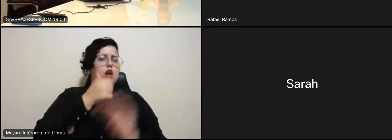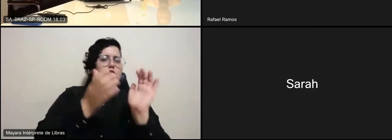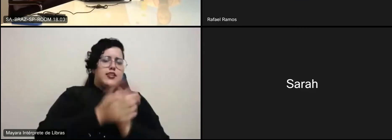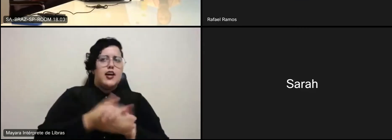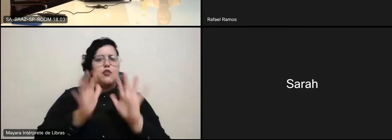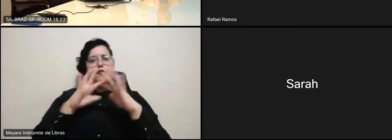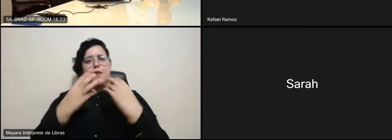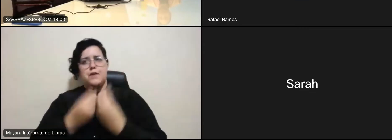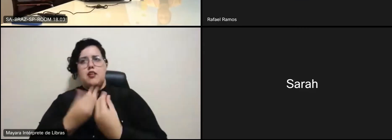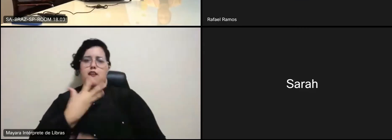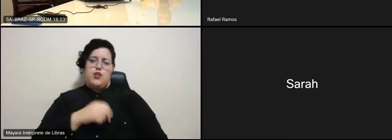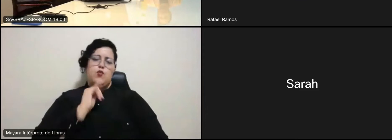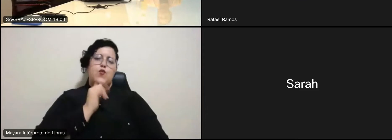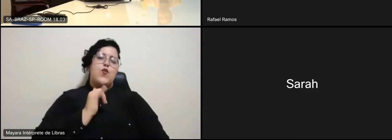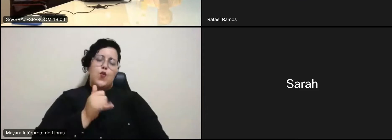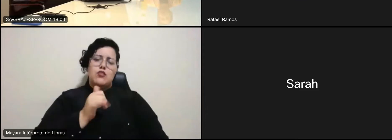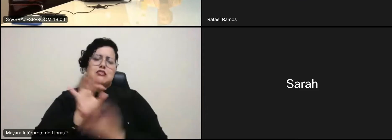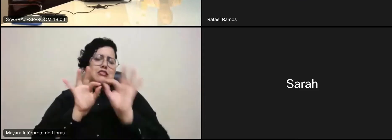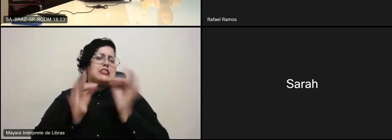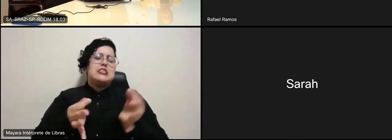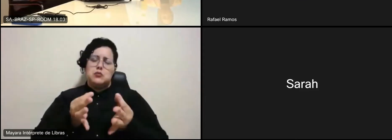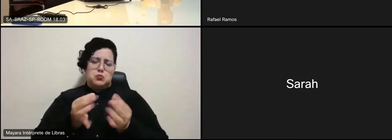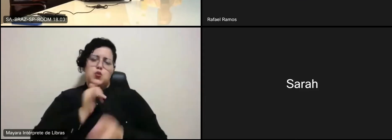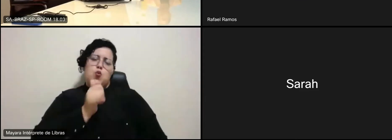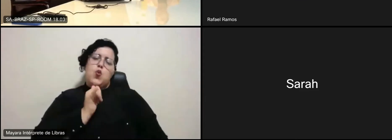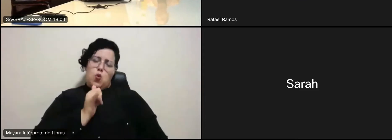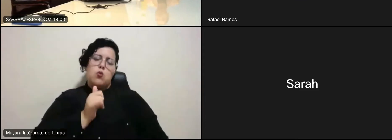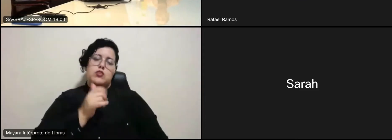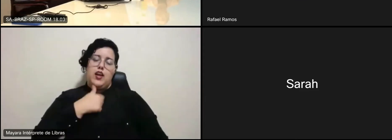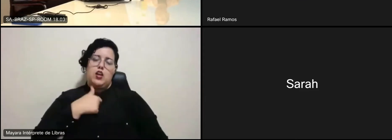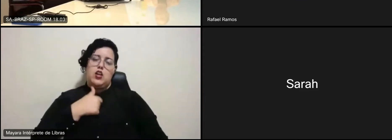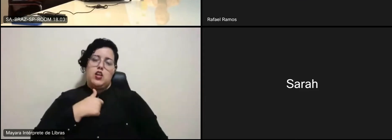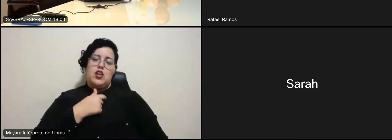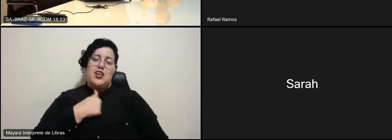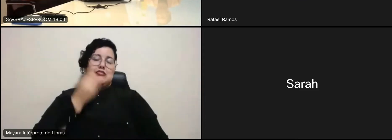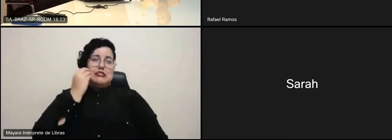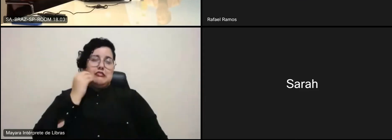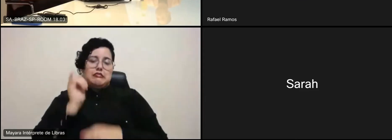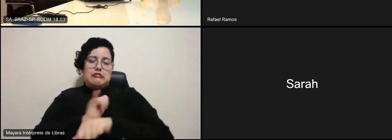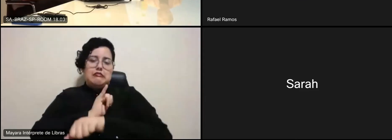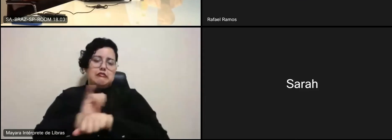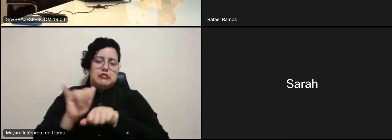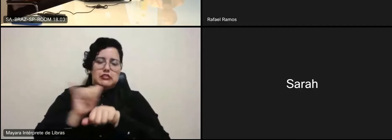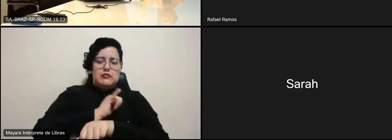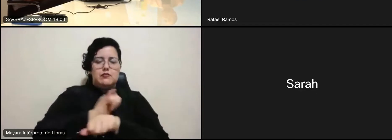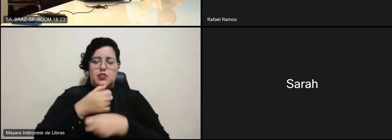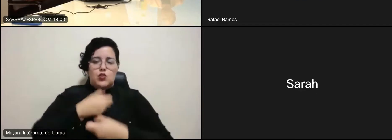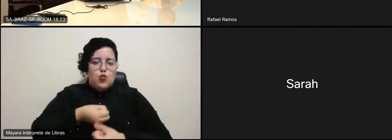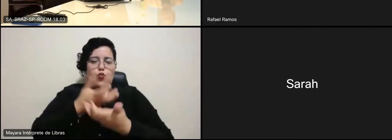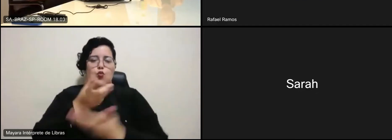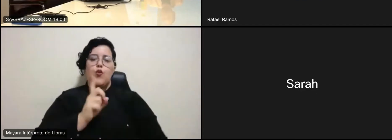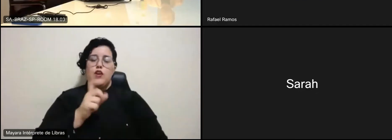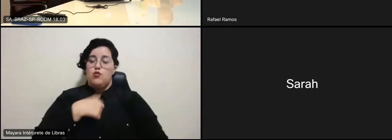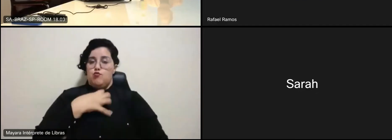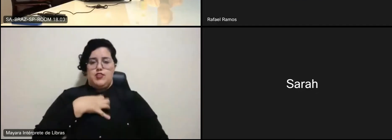filhos. Então, esses momentos simples e corriqueiros do dia a dia, eu acabava gastando uma energia imensa, porque eu não me sentia